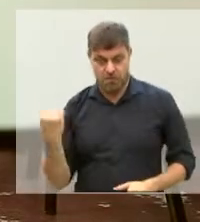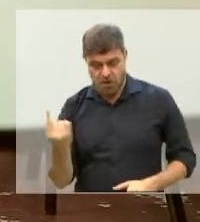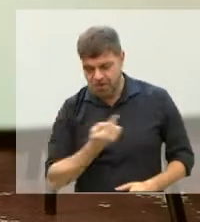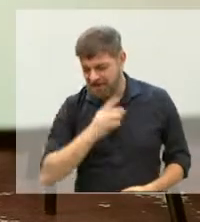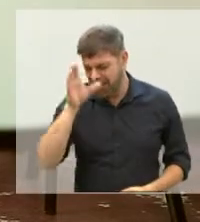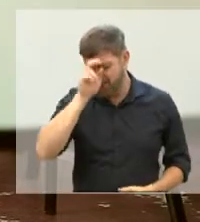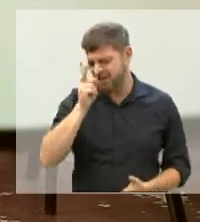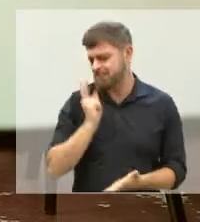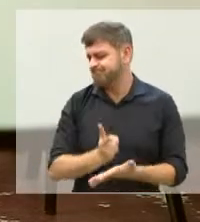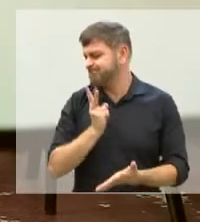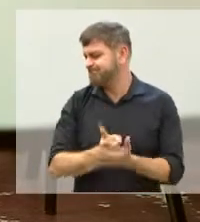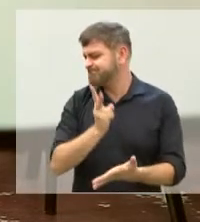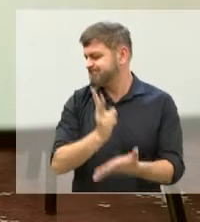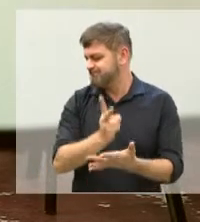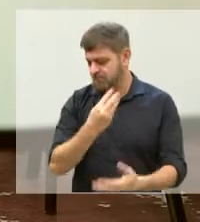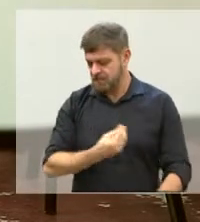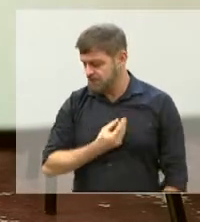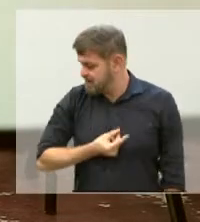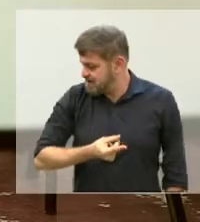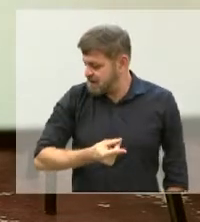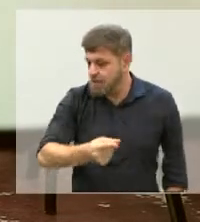né? Esse é o fundamento